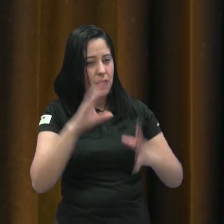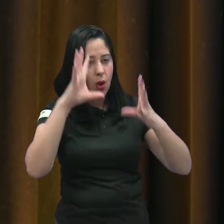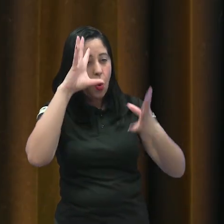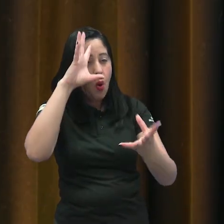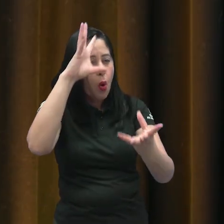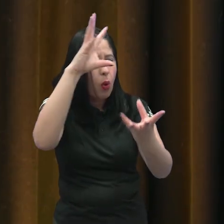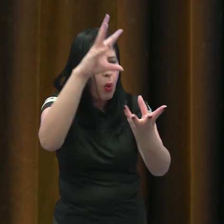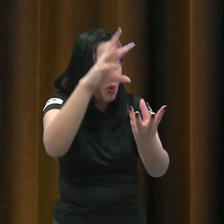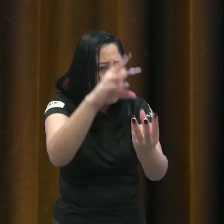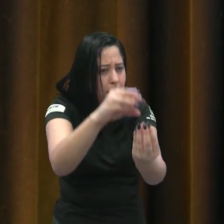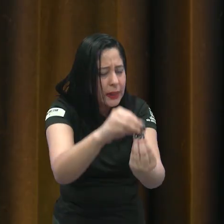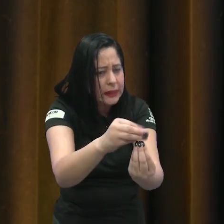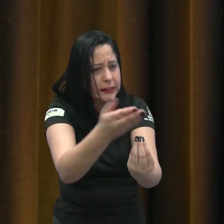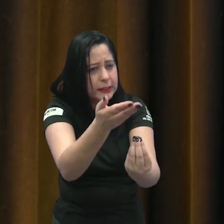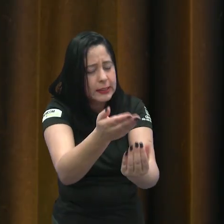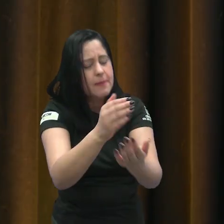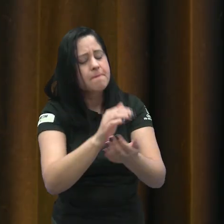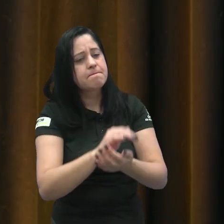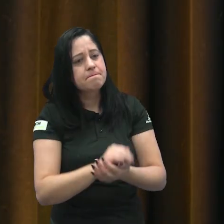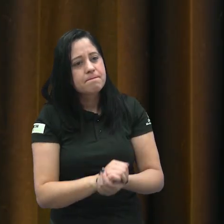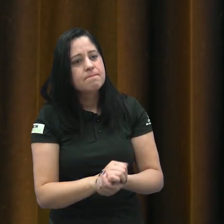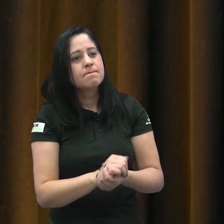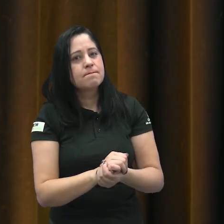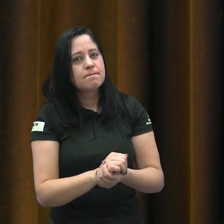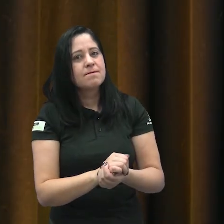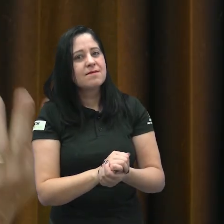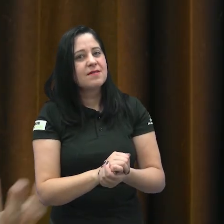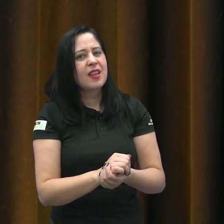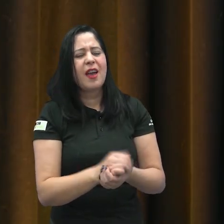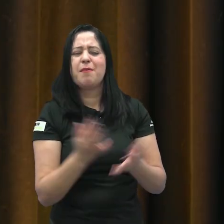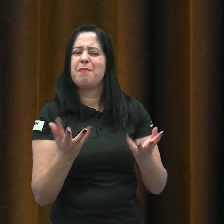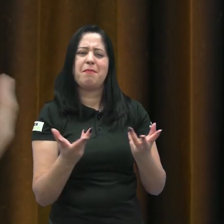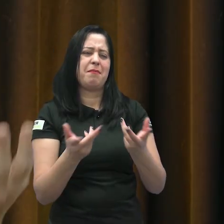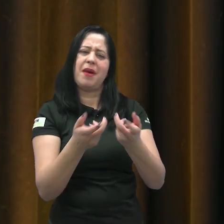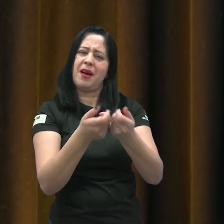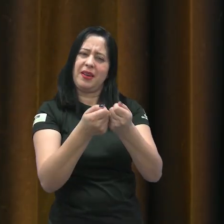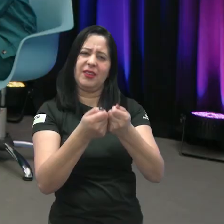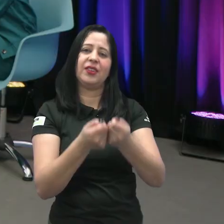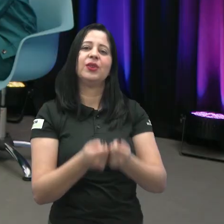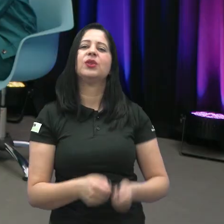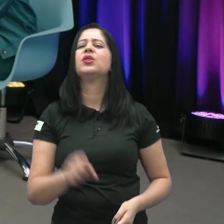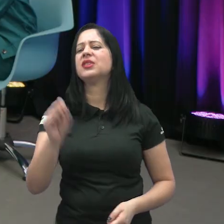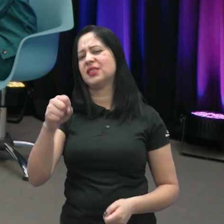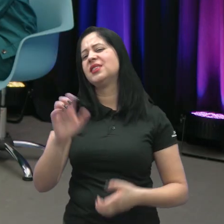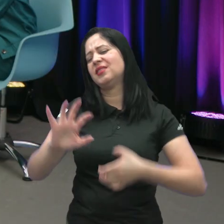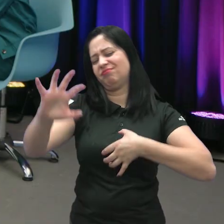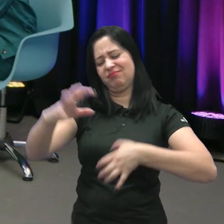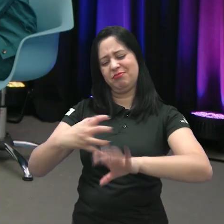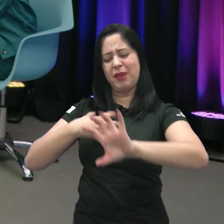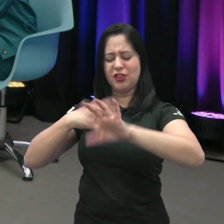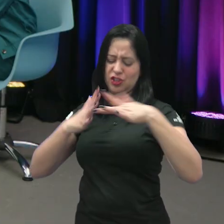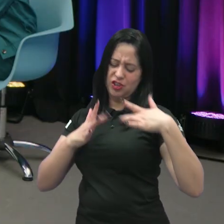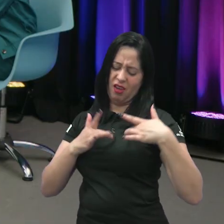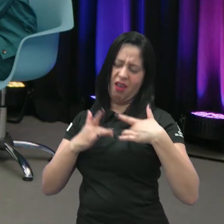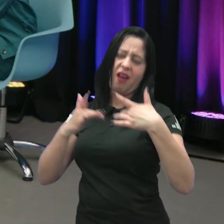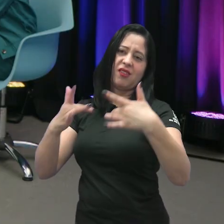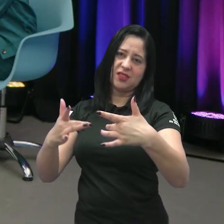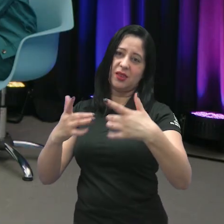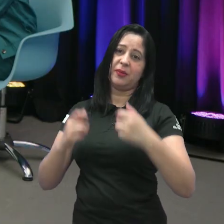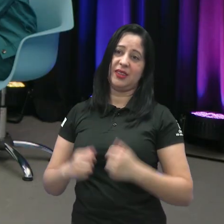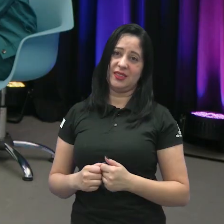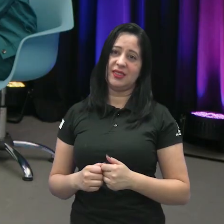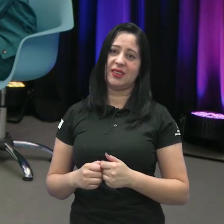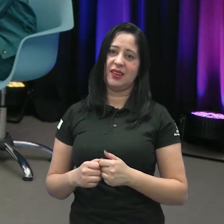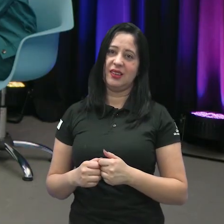está acontecendo do outro lado é muito virtuoso. É a empatia solidária mesmo, né? O que você pode fazer